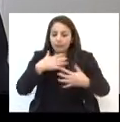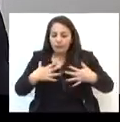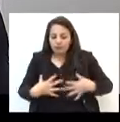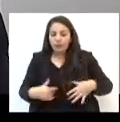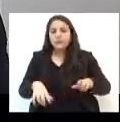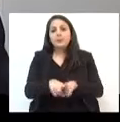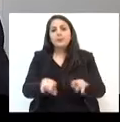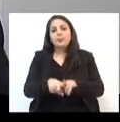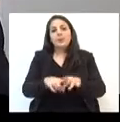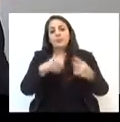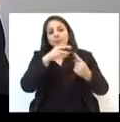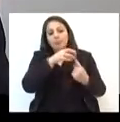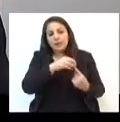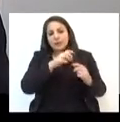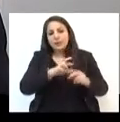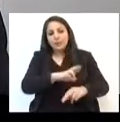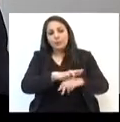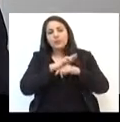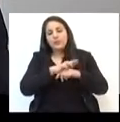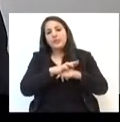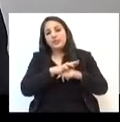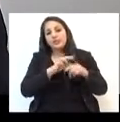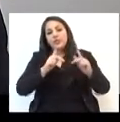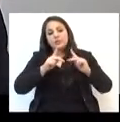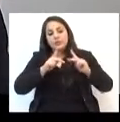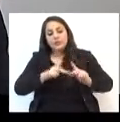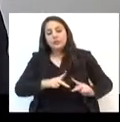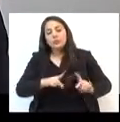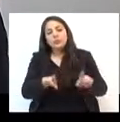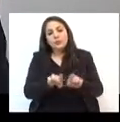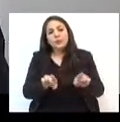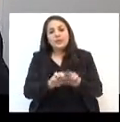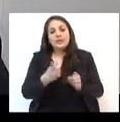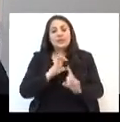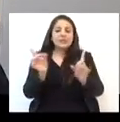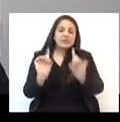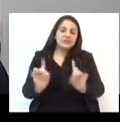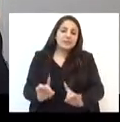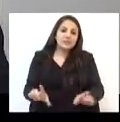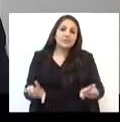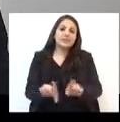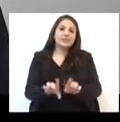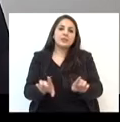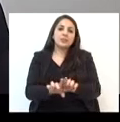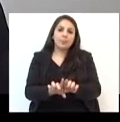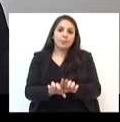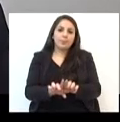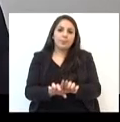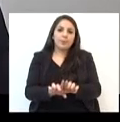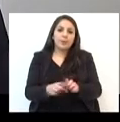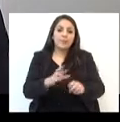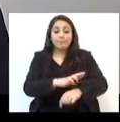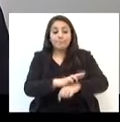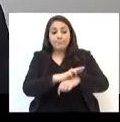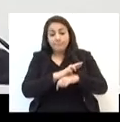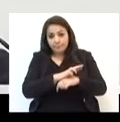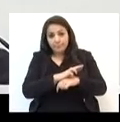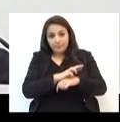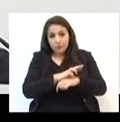aquelas pessoas que têm algum tipo de deficiência. E protege, tanto atrás como do lado da